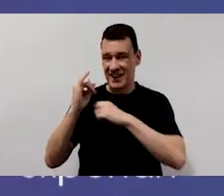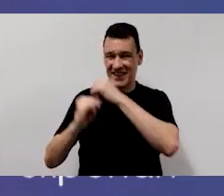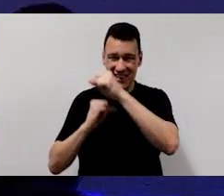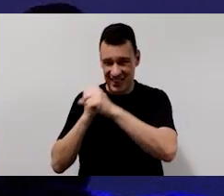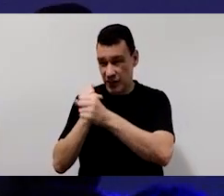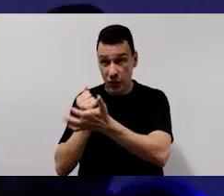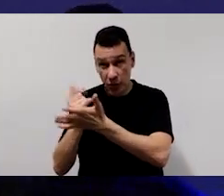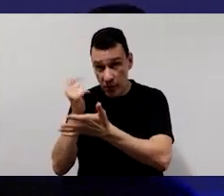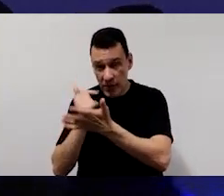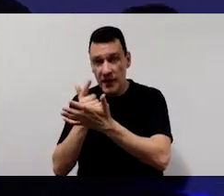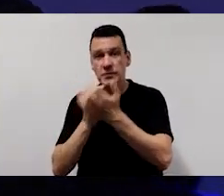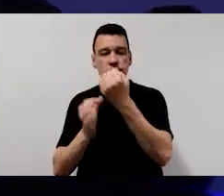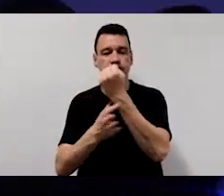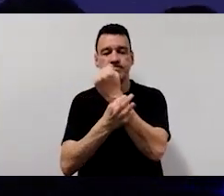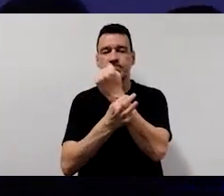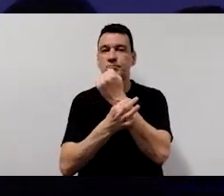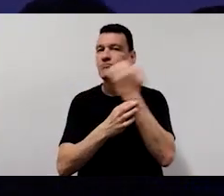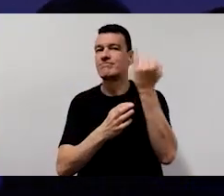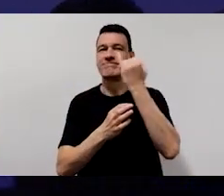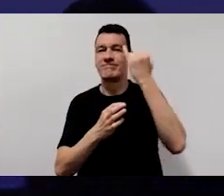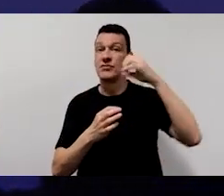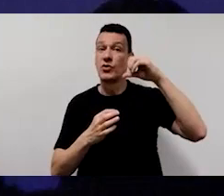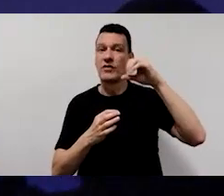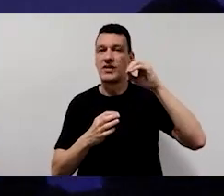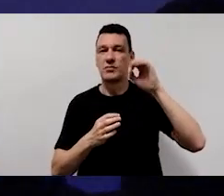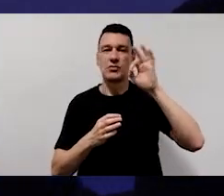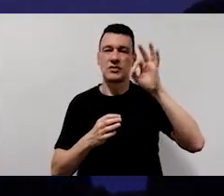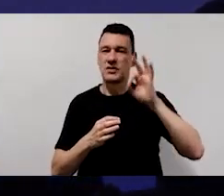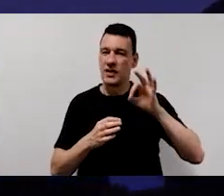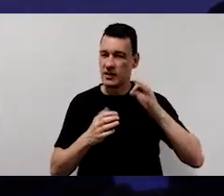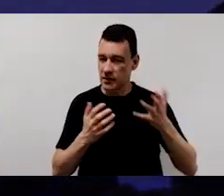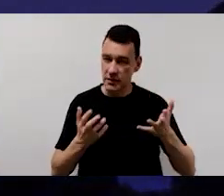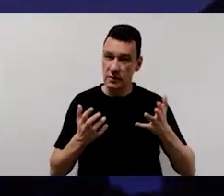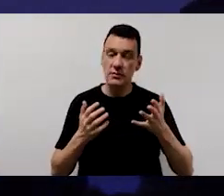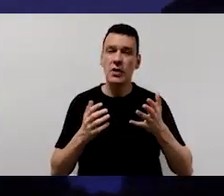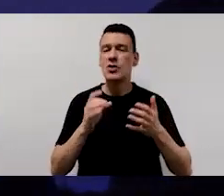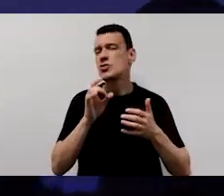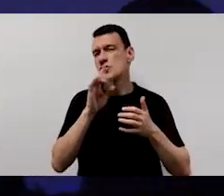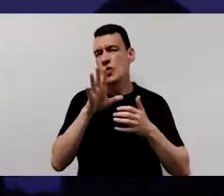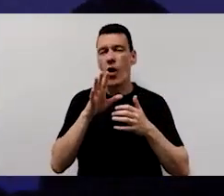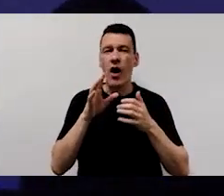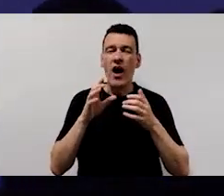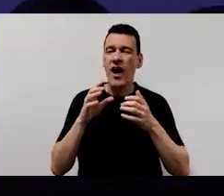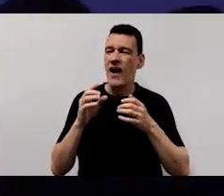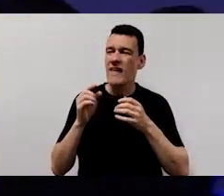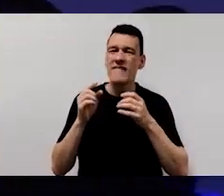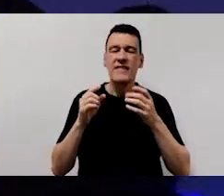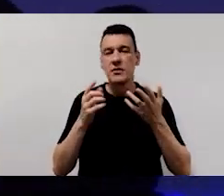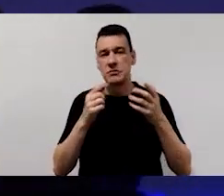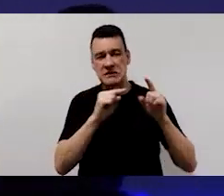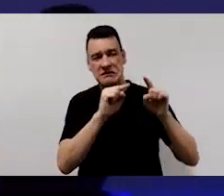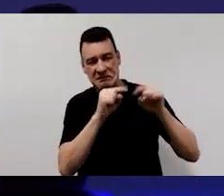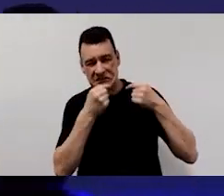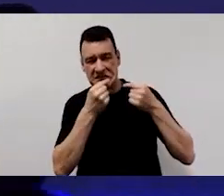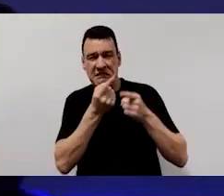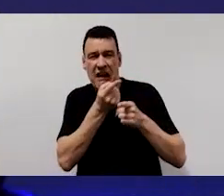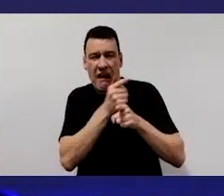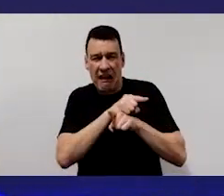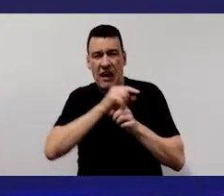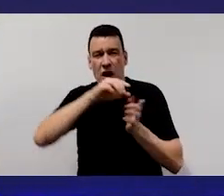a gente fala num prisma mais abrangente, não só em fraude, mas como segurança de dados, de